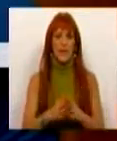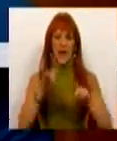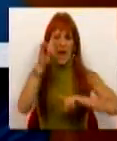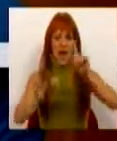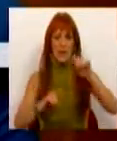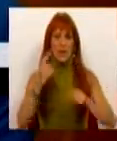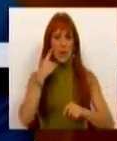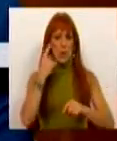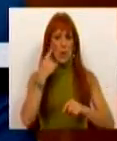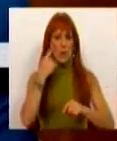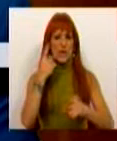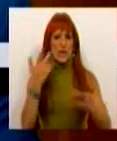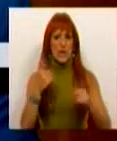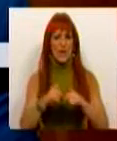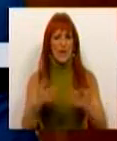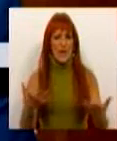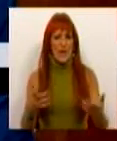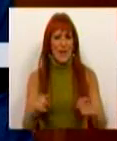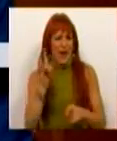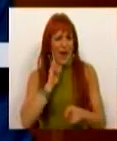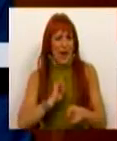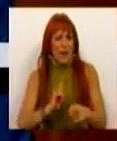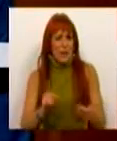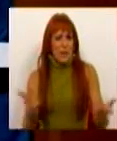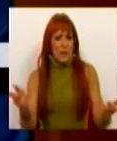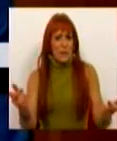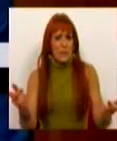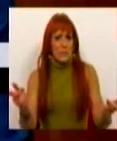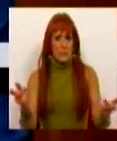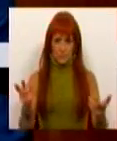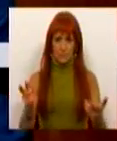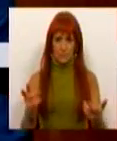estatísticas são conhecidas e, portanto, a senhora...